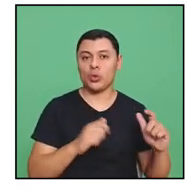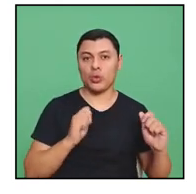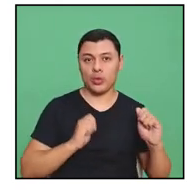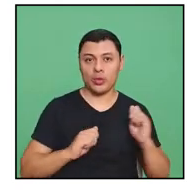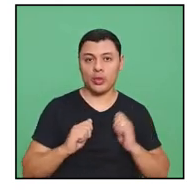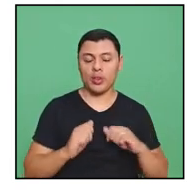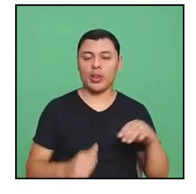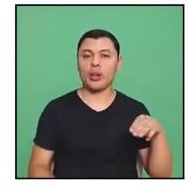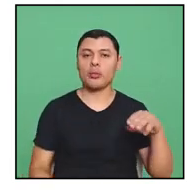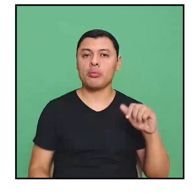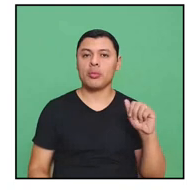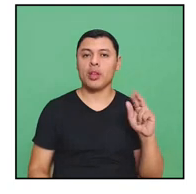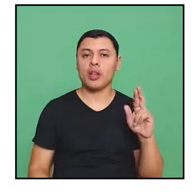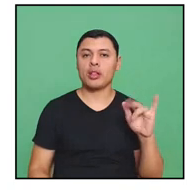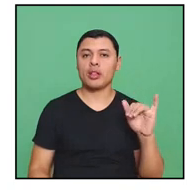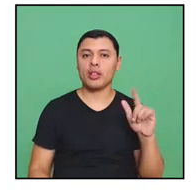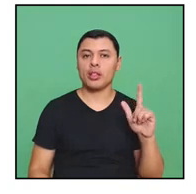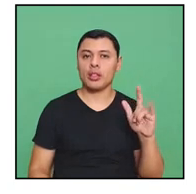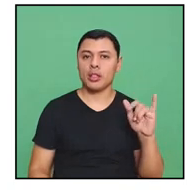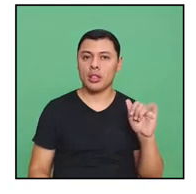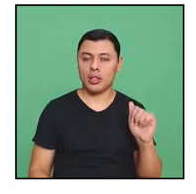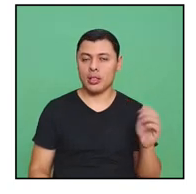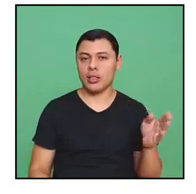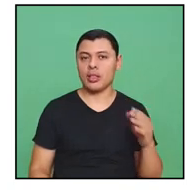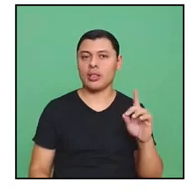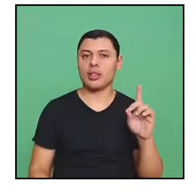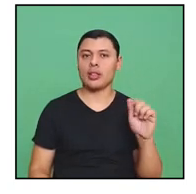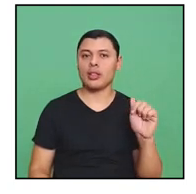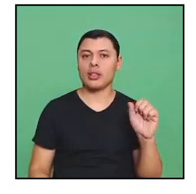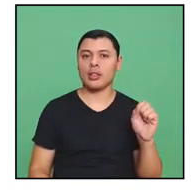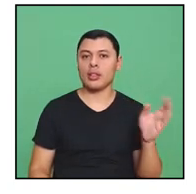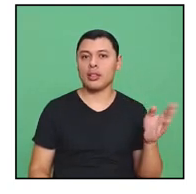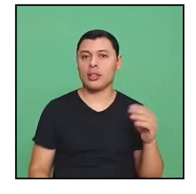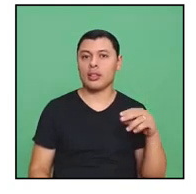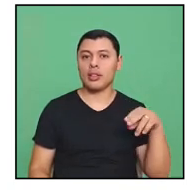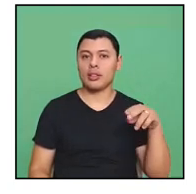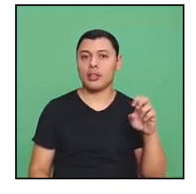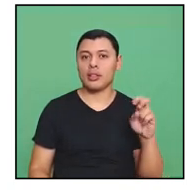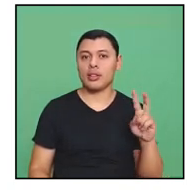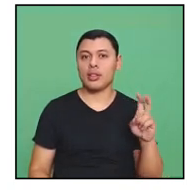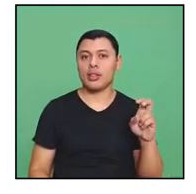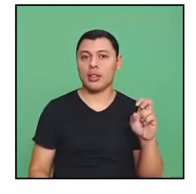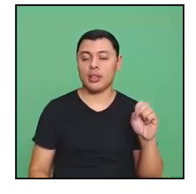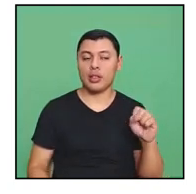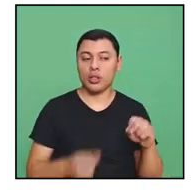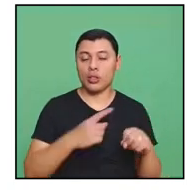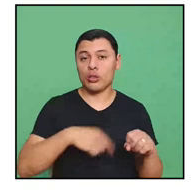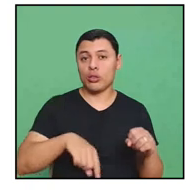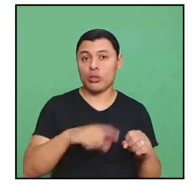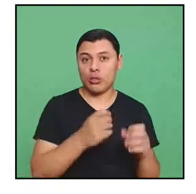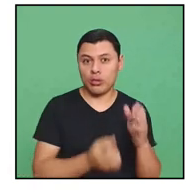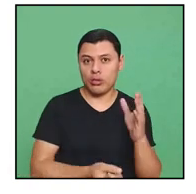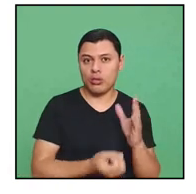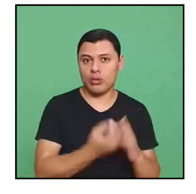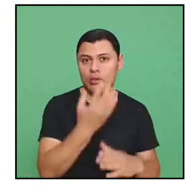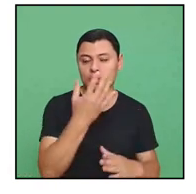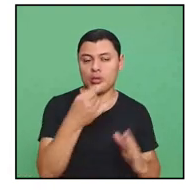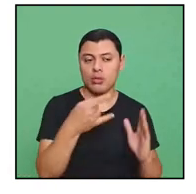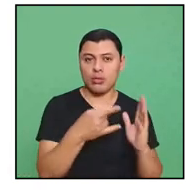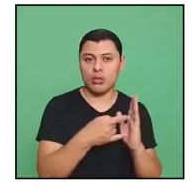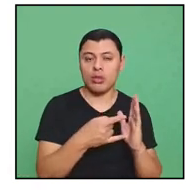Neves. E a gente desenvolveu uma espécie de programa que